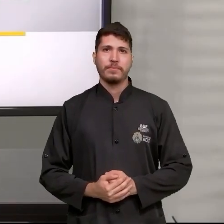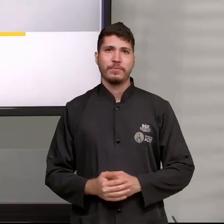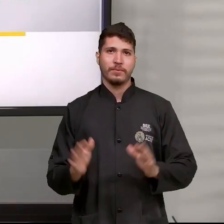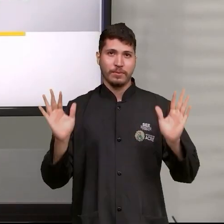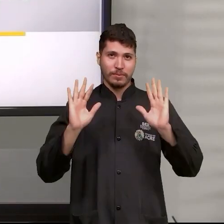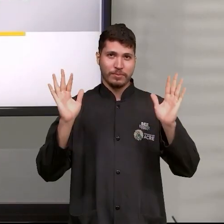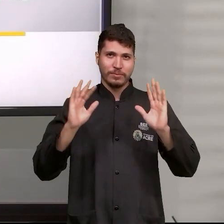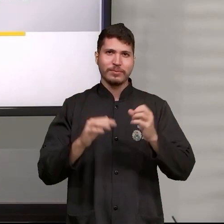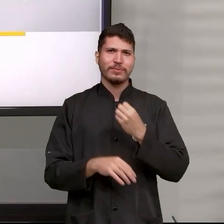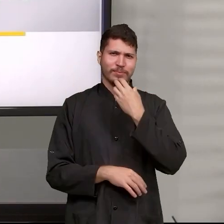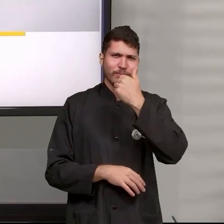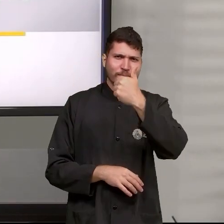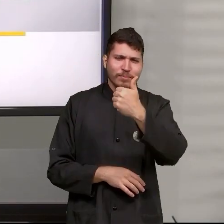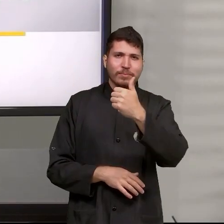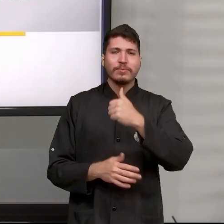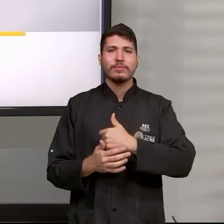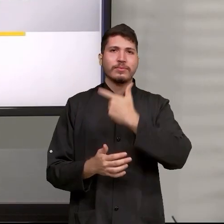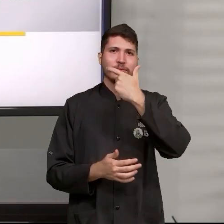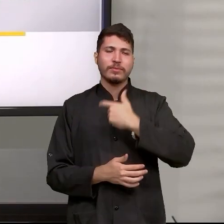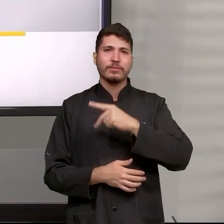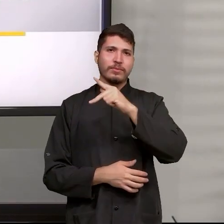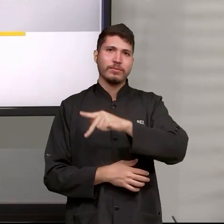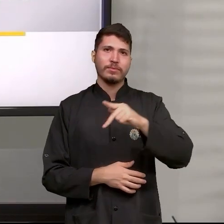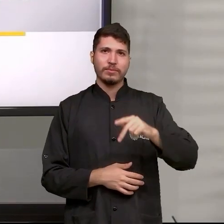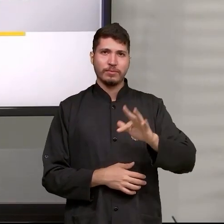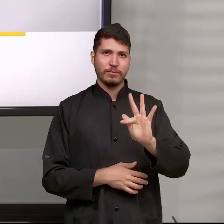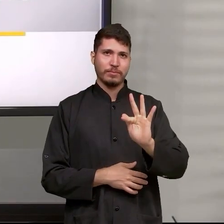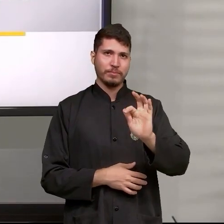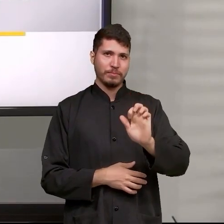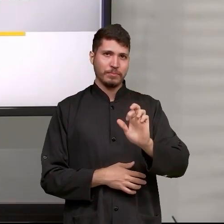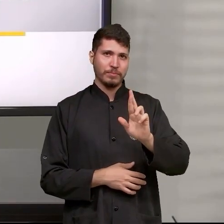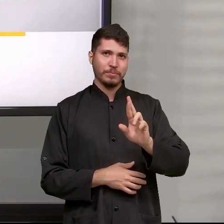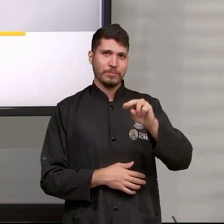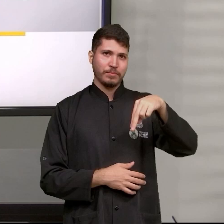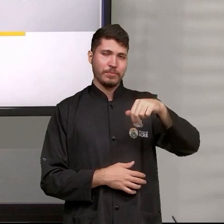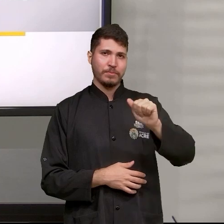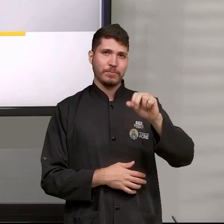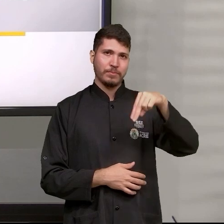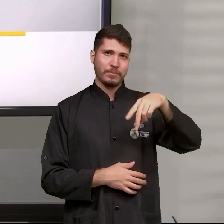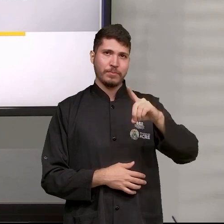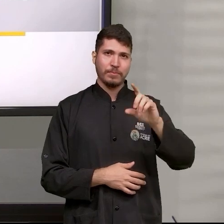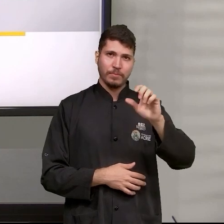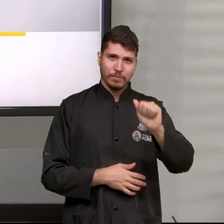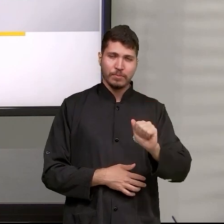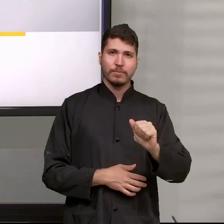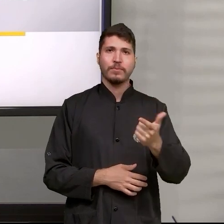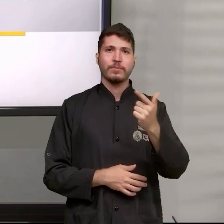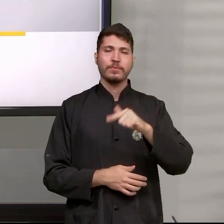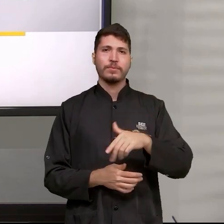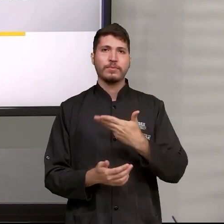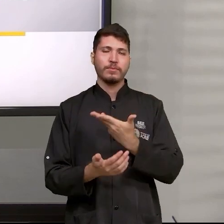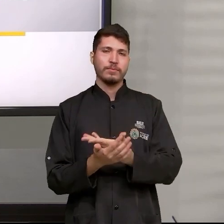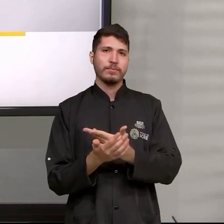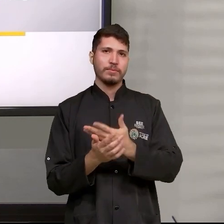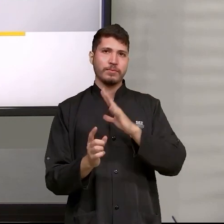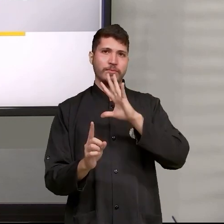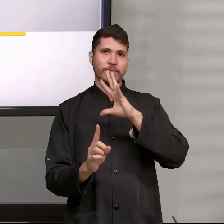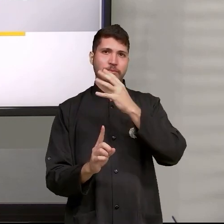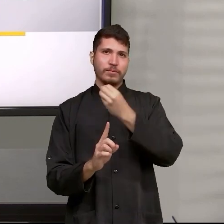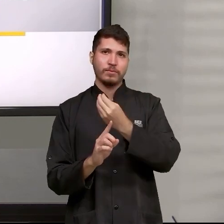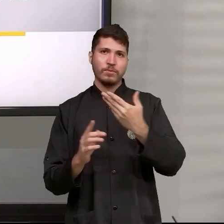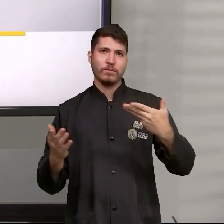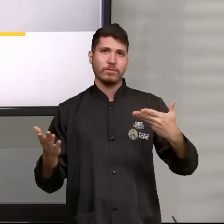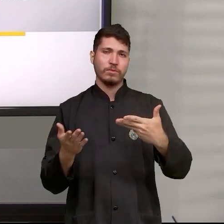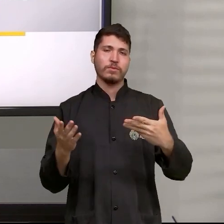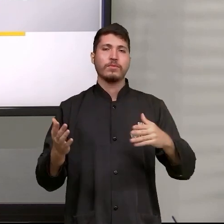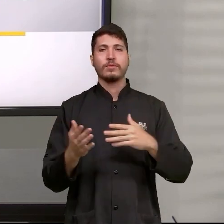Olá, pessoal, tudo bem? Eu sou a professora Fernanda Gomes e nós estamos começando mais uma aula de arte. Hoje nós vamos